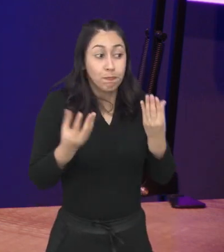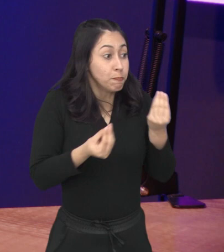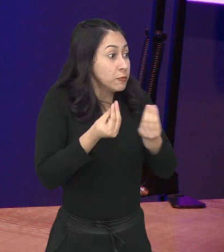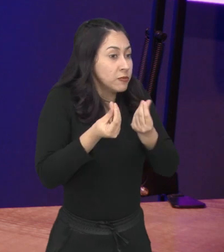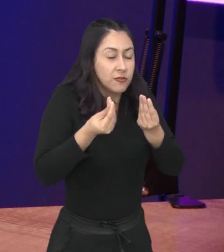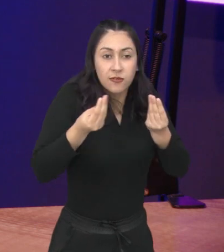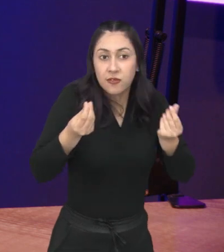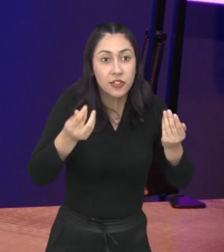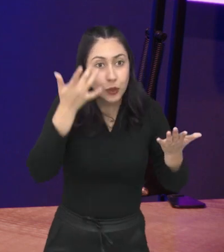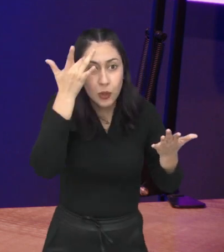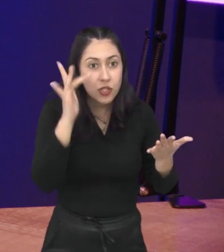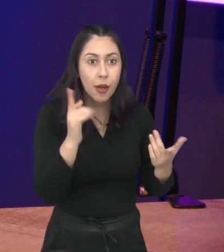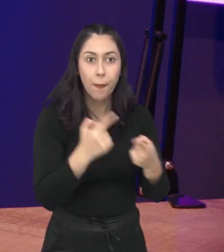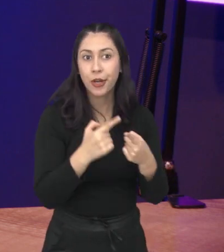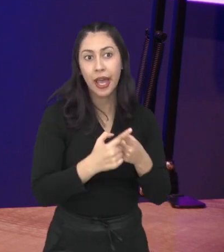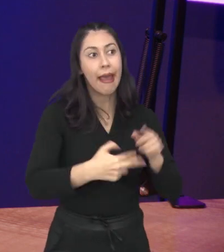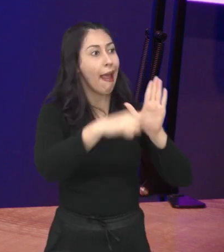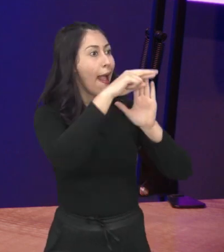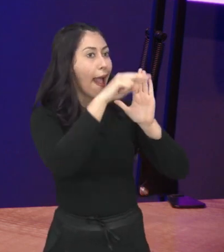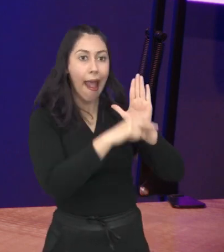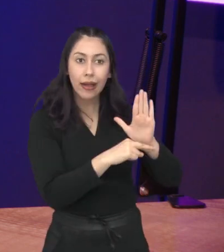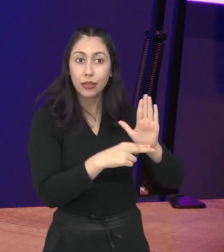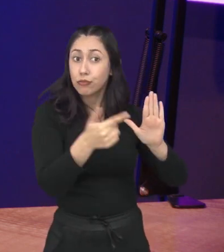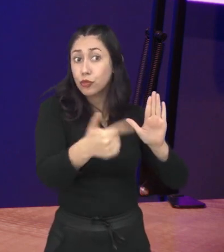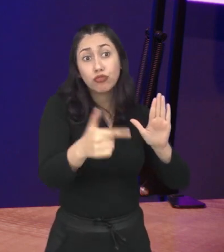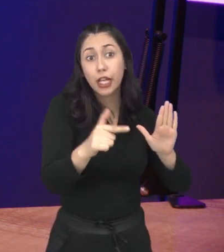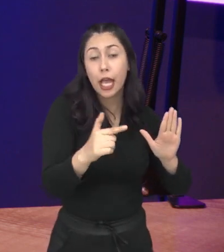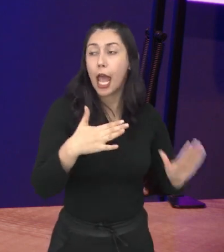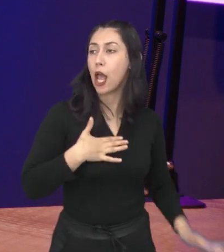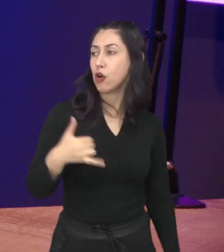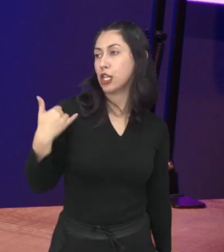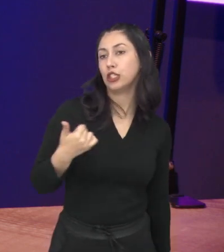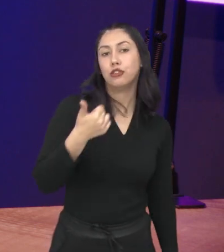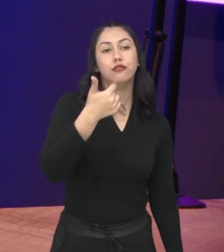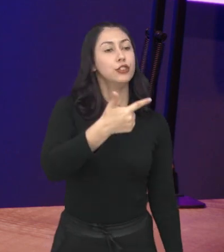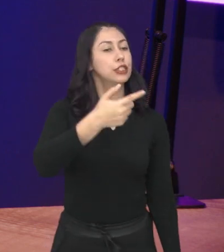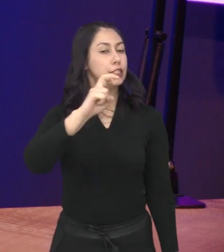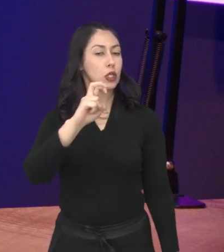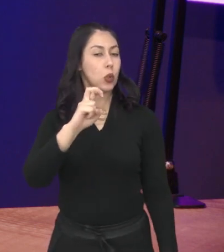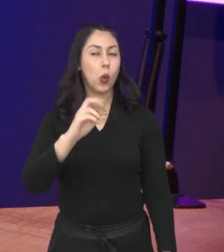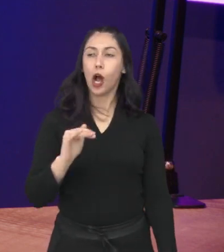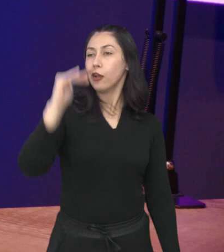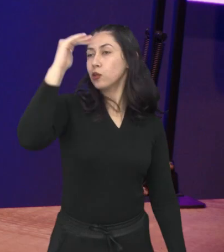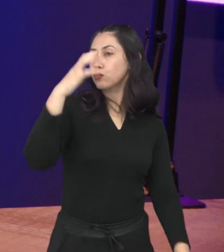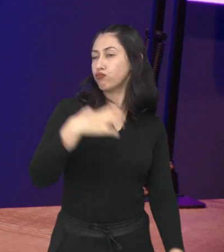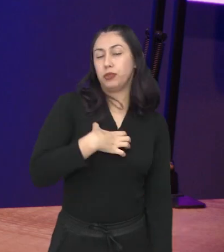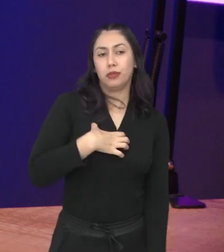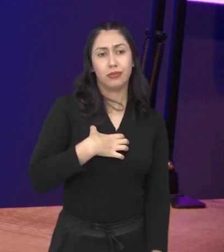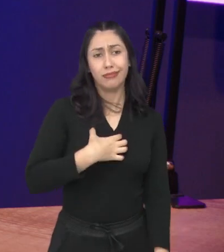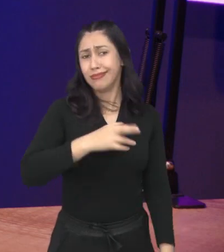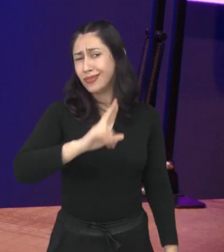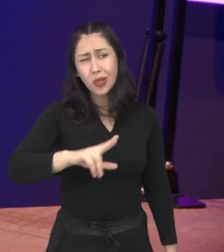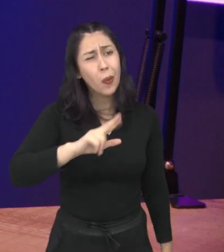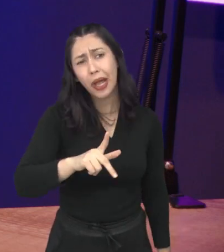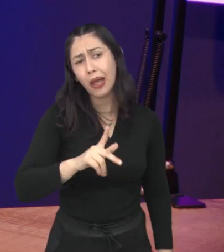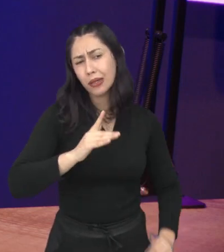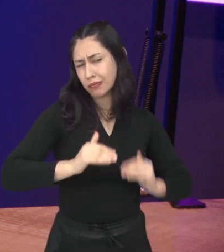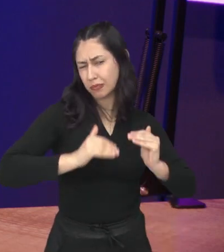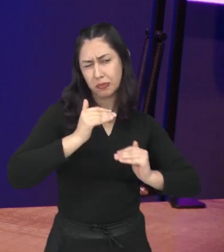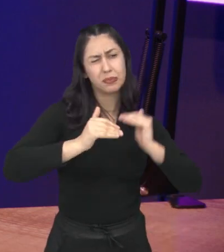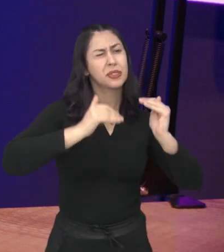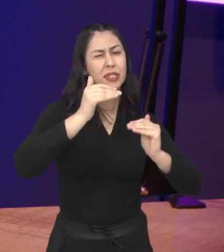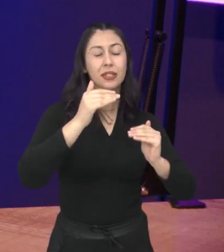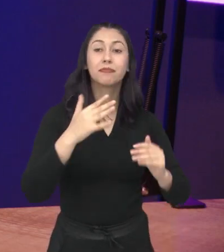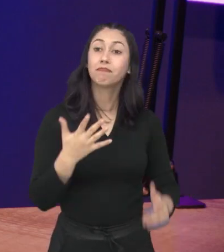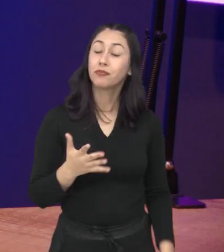sabe identificar mesmo, porque não existe um ritual, né? Fez 24 anos, pronto, me sinto adulto. Não, isso é algo que você vai sentindo com o